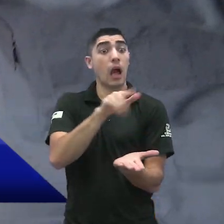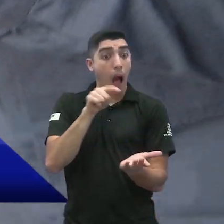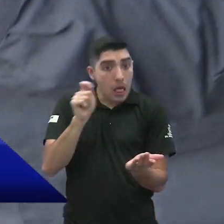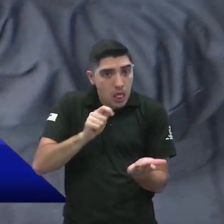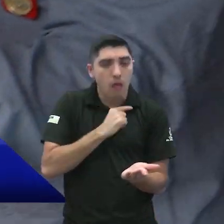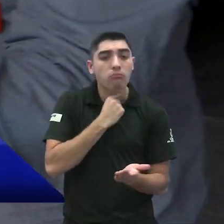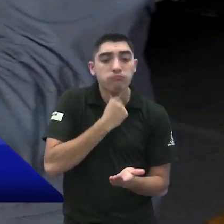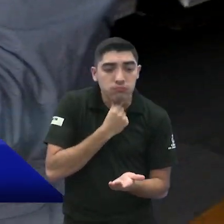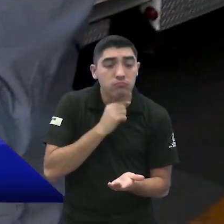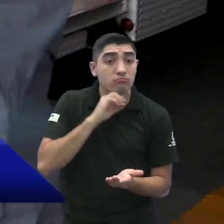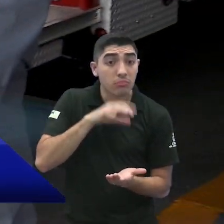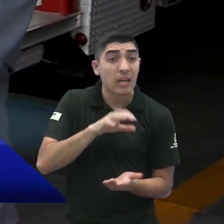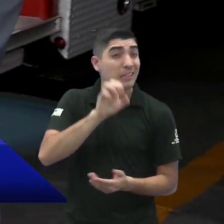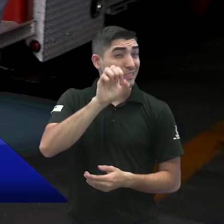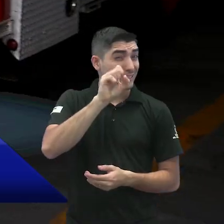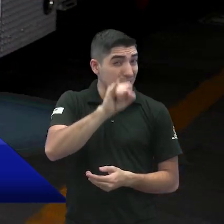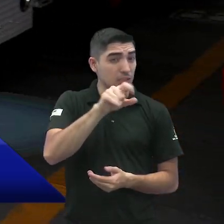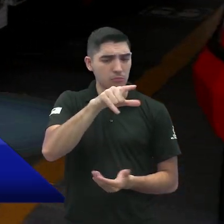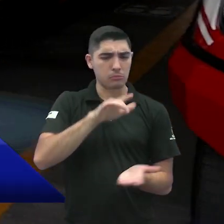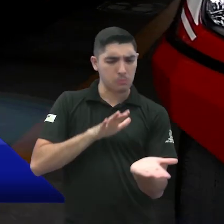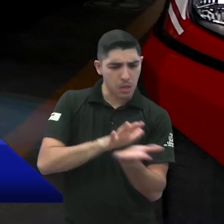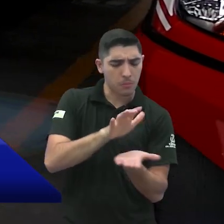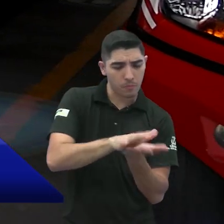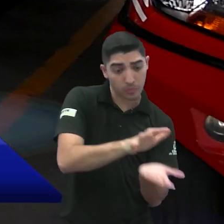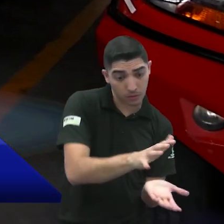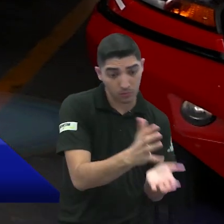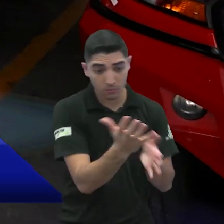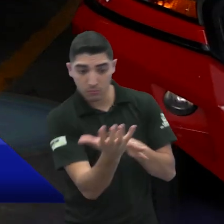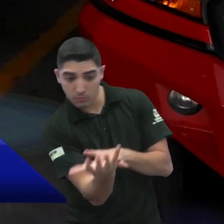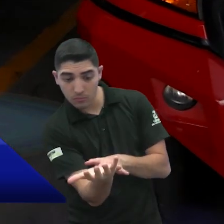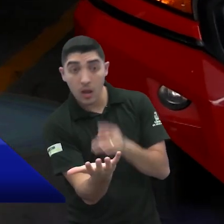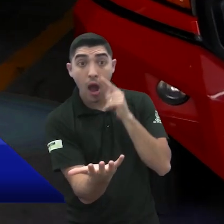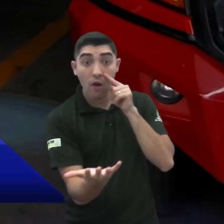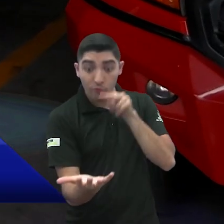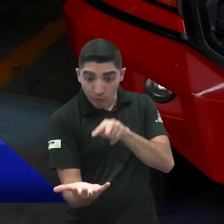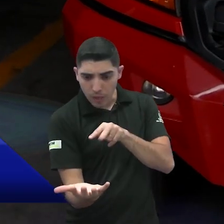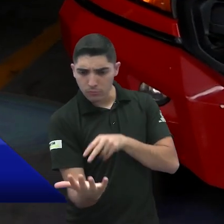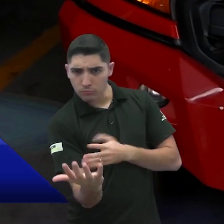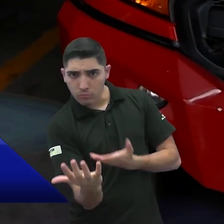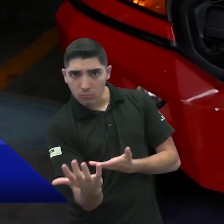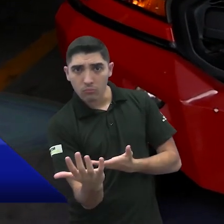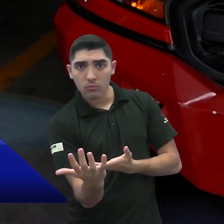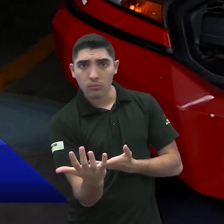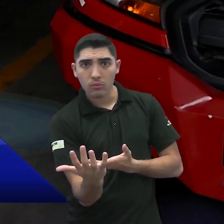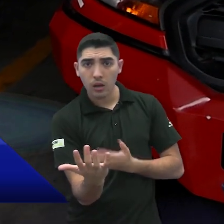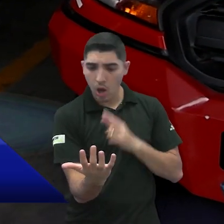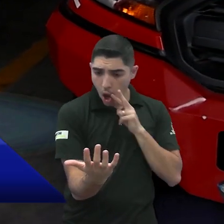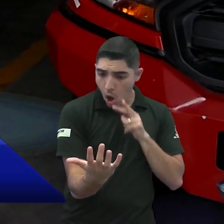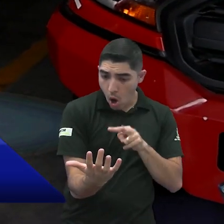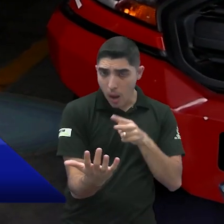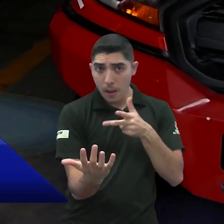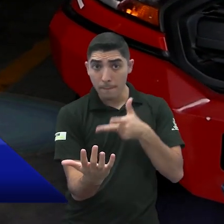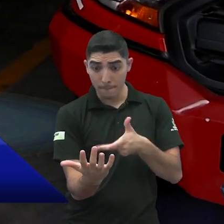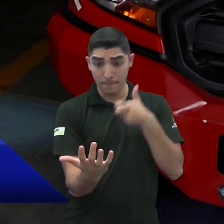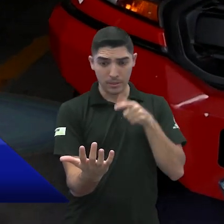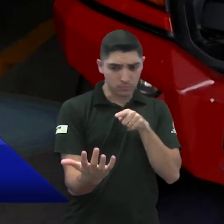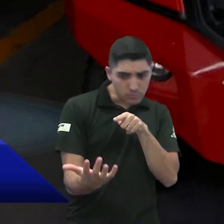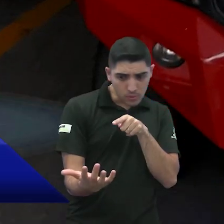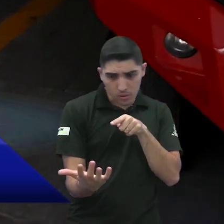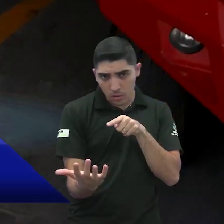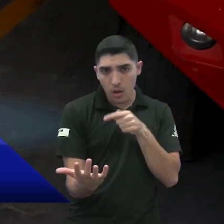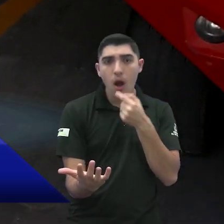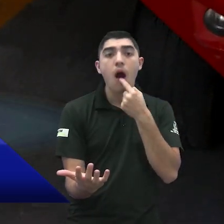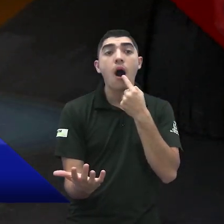desengasgamento. Então, dados 5 palmadinhas, você vira a criança de frente para você e já observa se